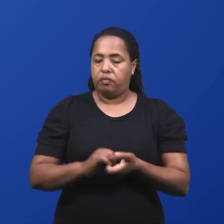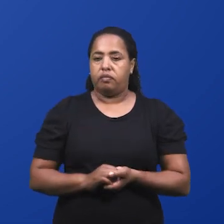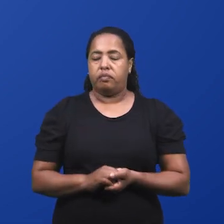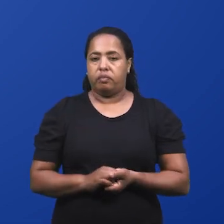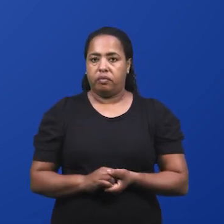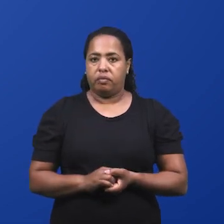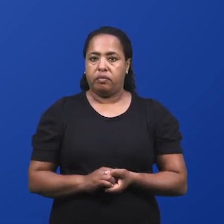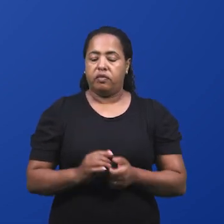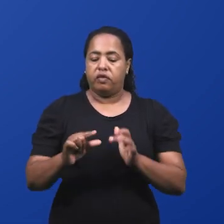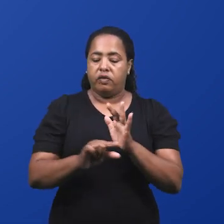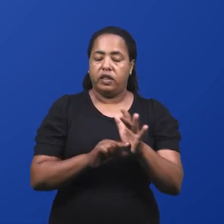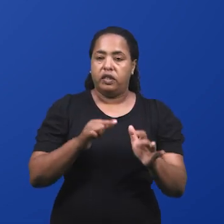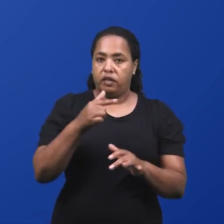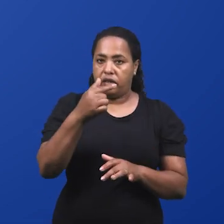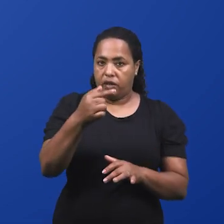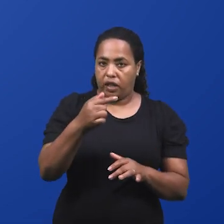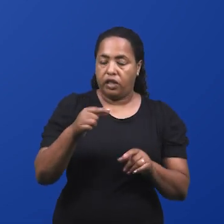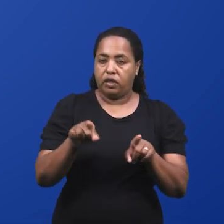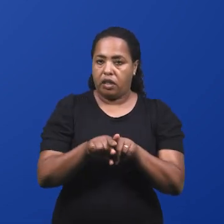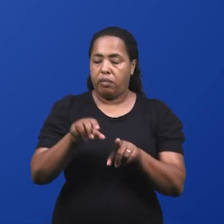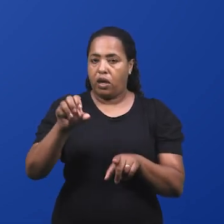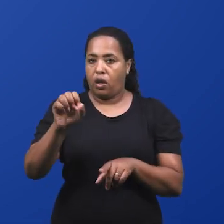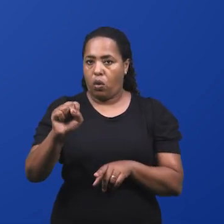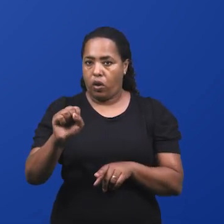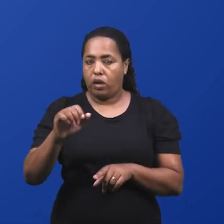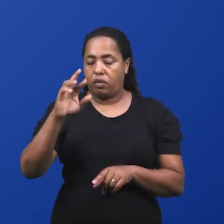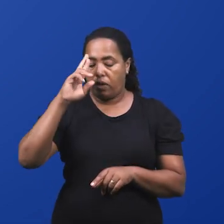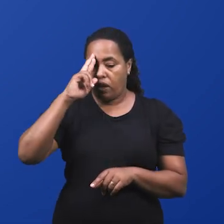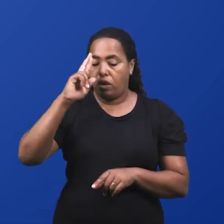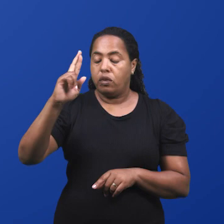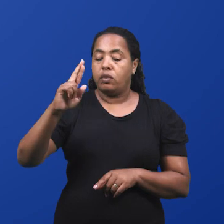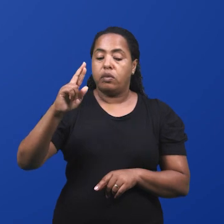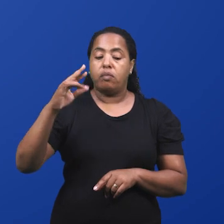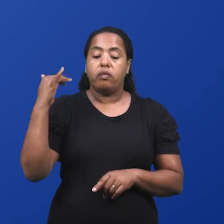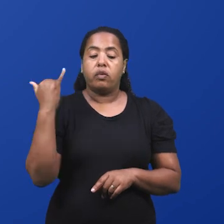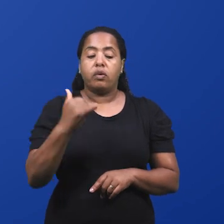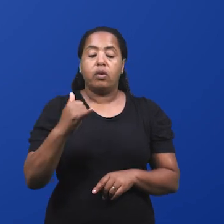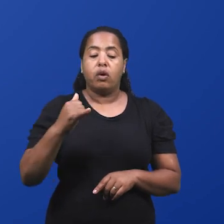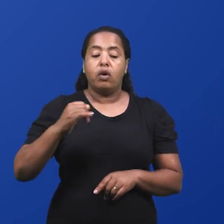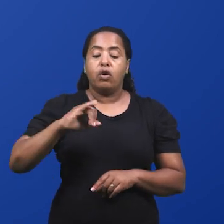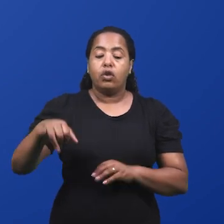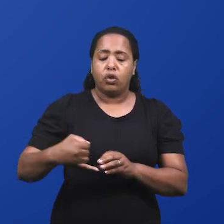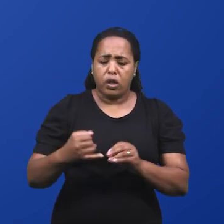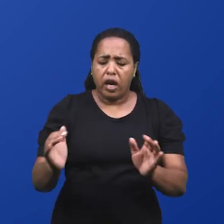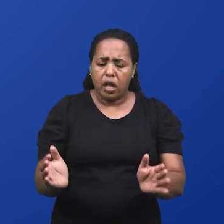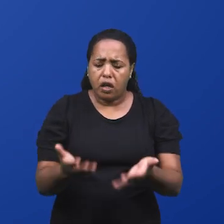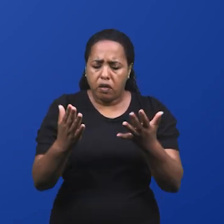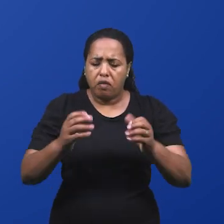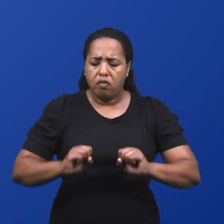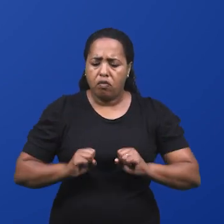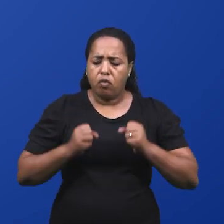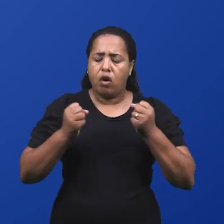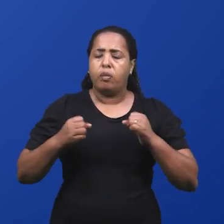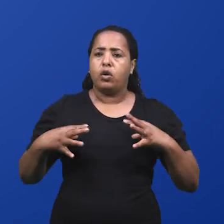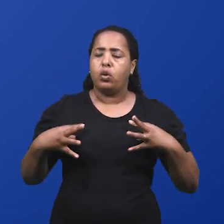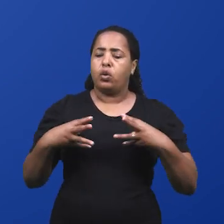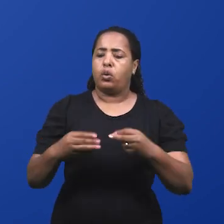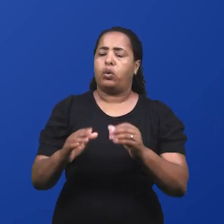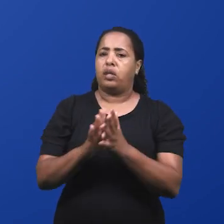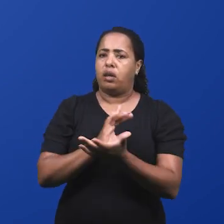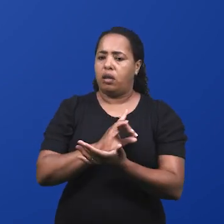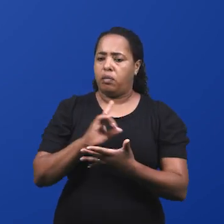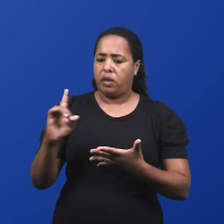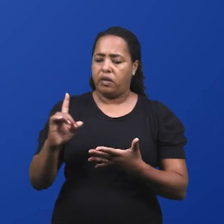Nos versos 7 e 8, nós vemos a ordem do Senhor para que Josué se esforce e tenha bom ânimo em cumprir toda a palavra de Deus, para que